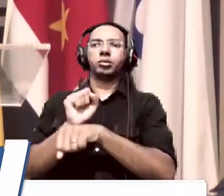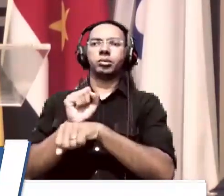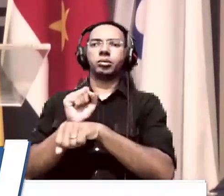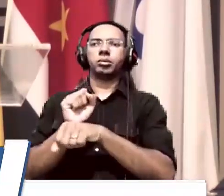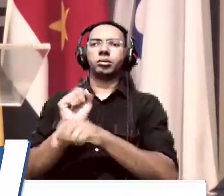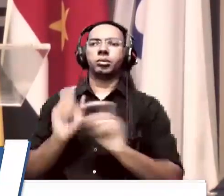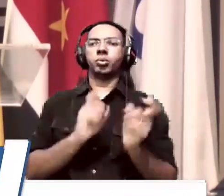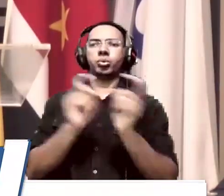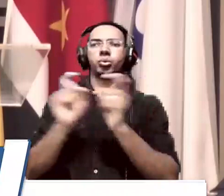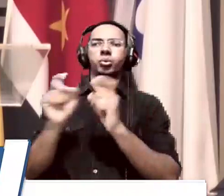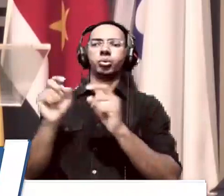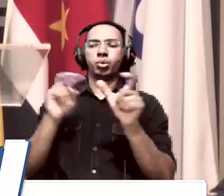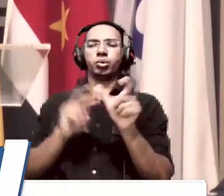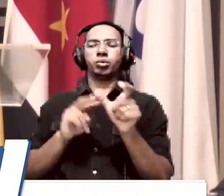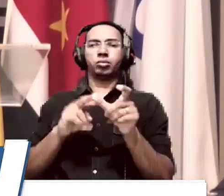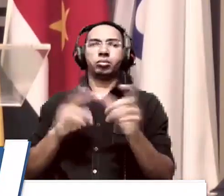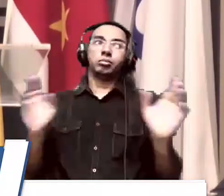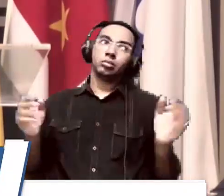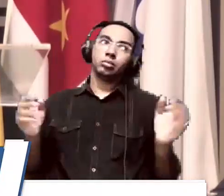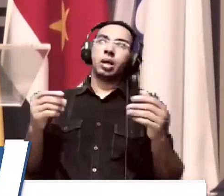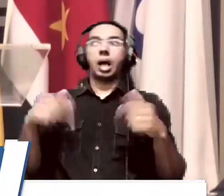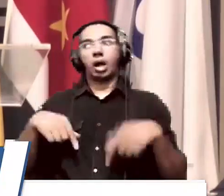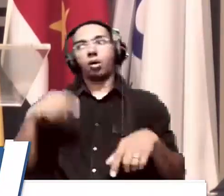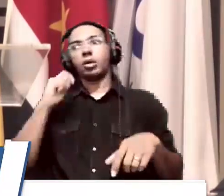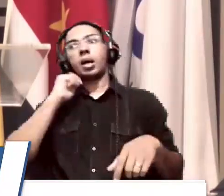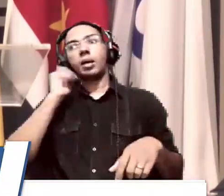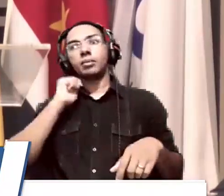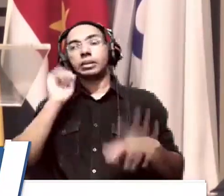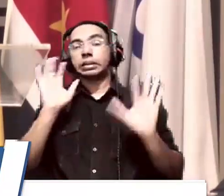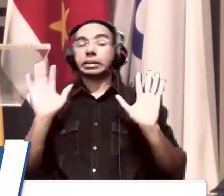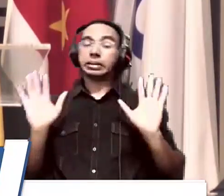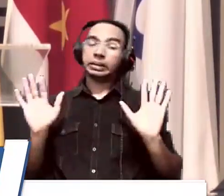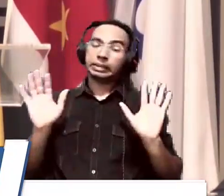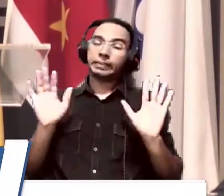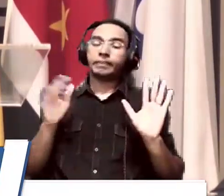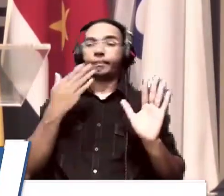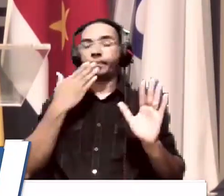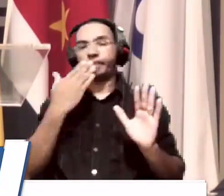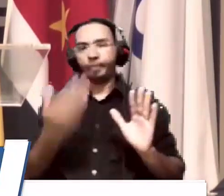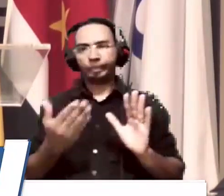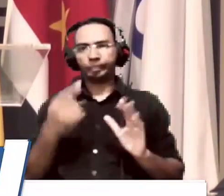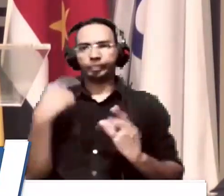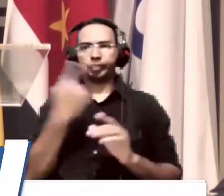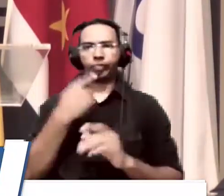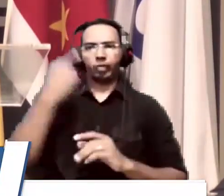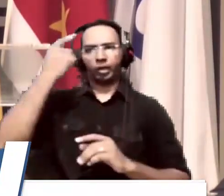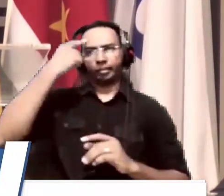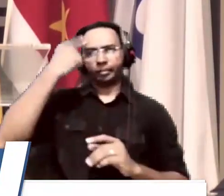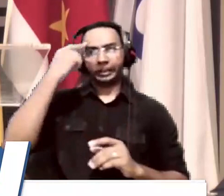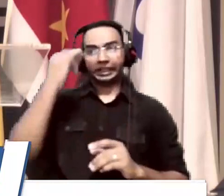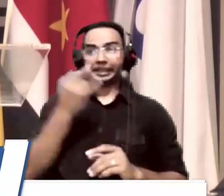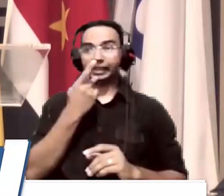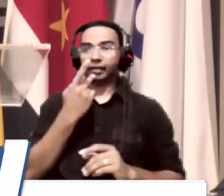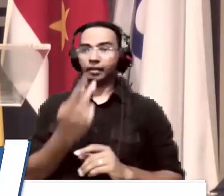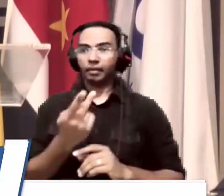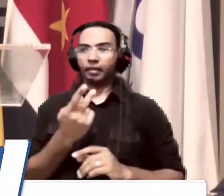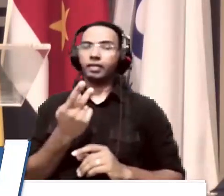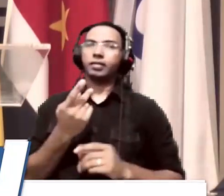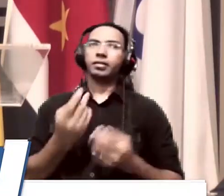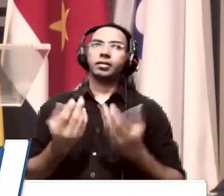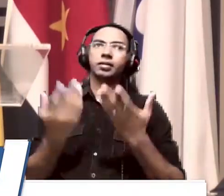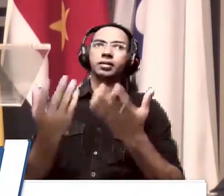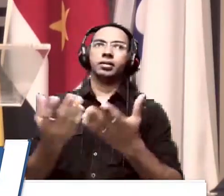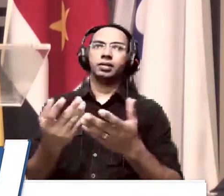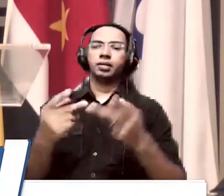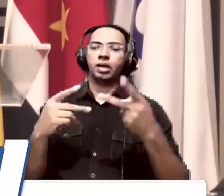Câmara Municipal, né? Também em abril. Mas eu peço que a gente pense, inclusive, que se a gente está falando que conceder o passe livre para estudante